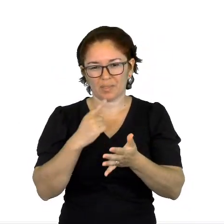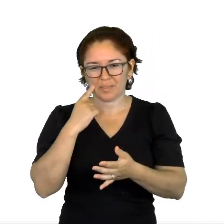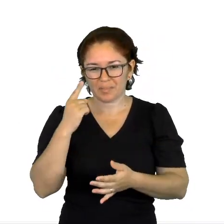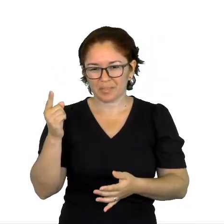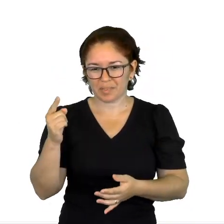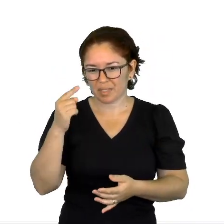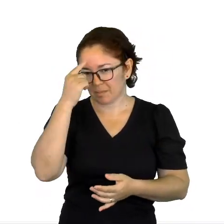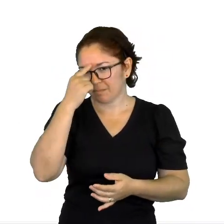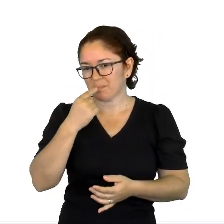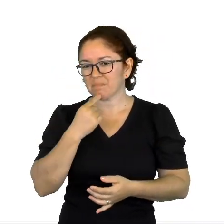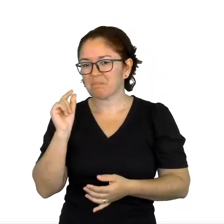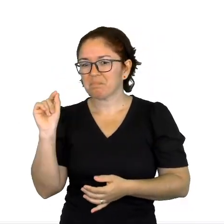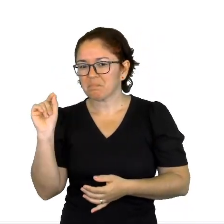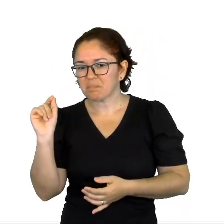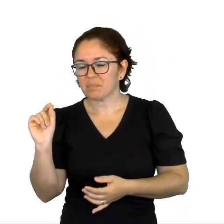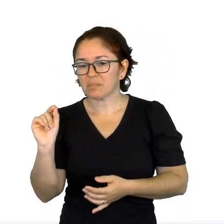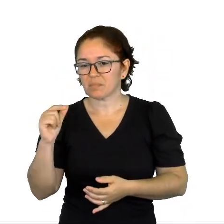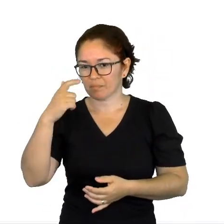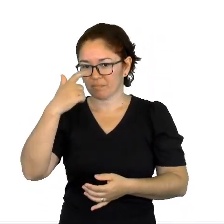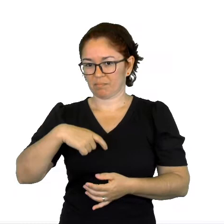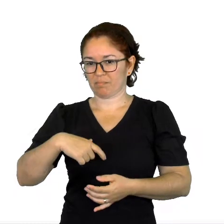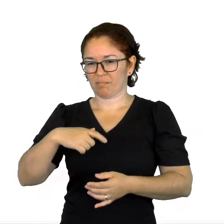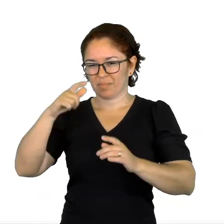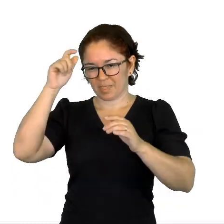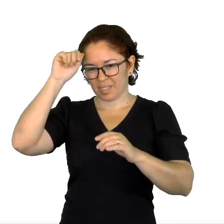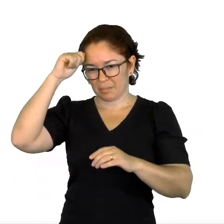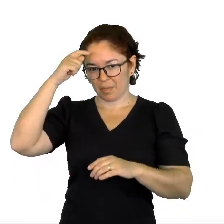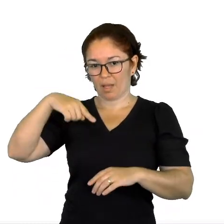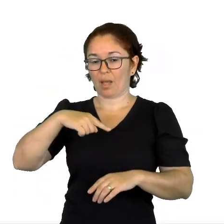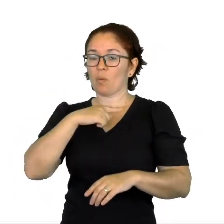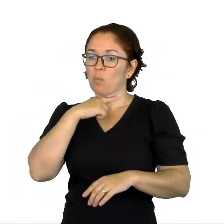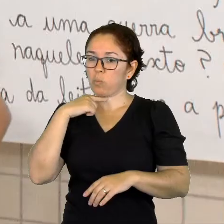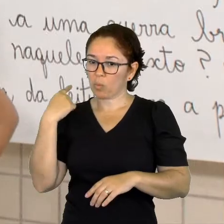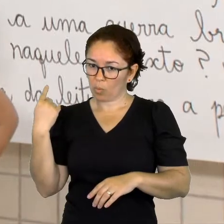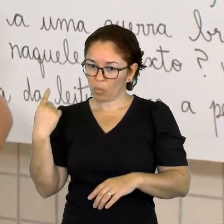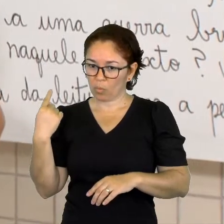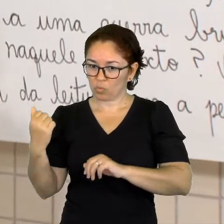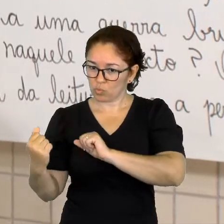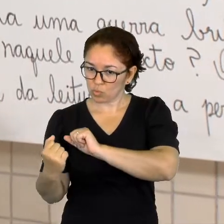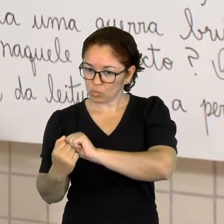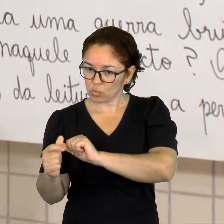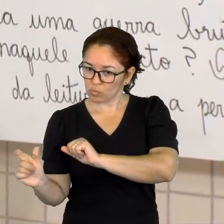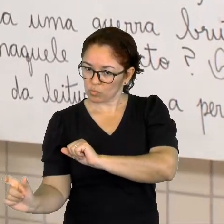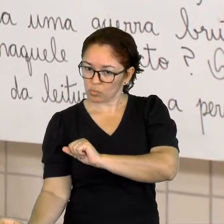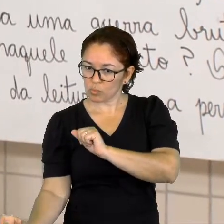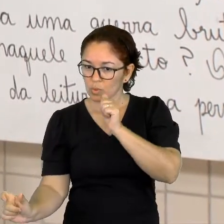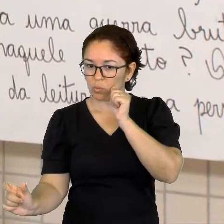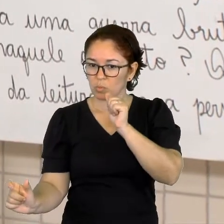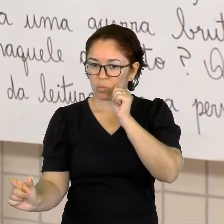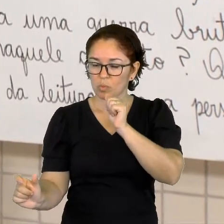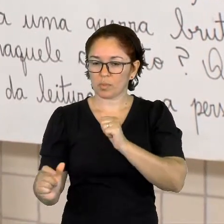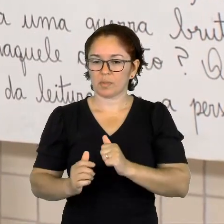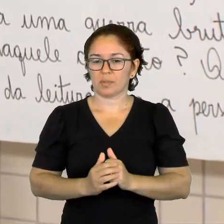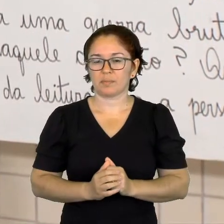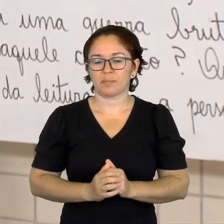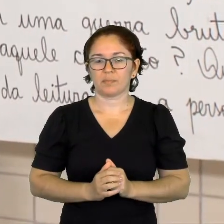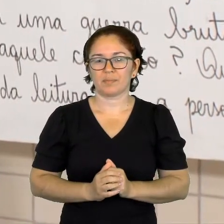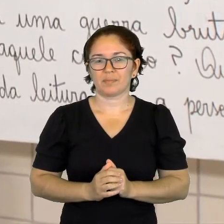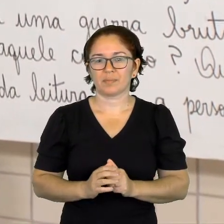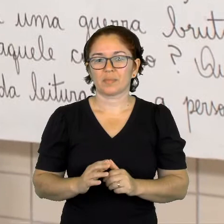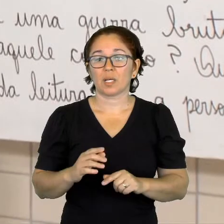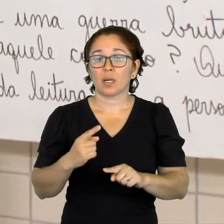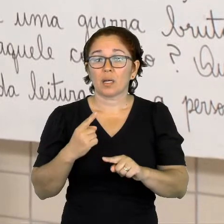né, dando a mão para a Lisa. Por quê? Porque durante toda a narrativa, a Morte vai comentar